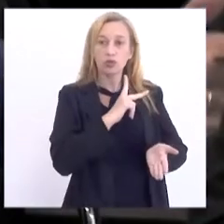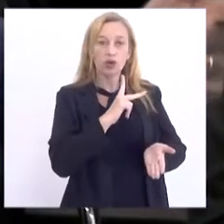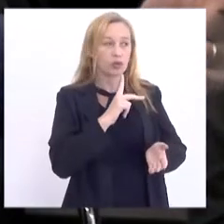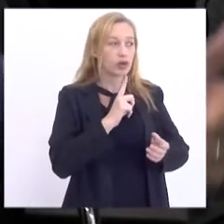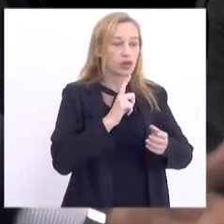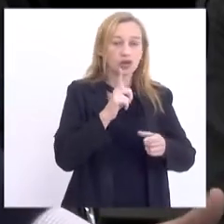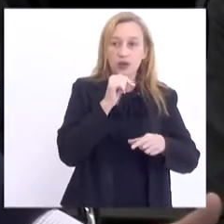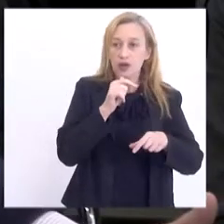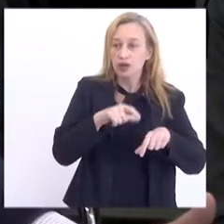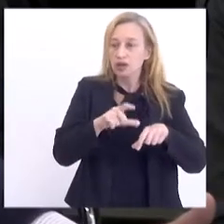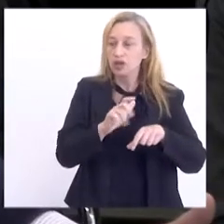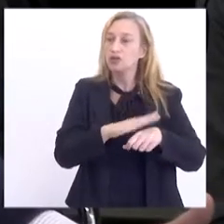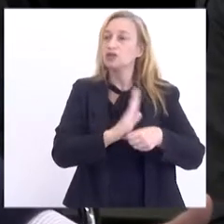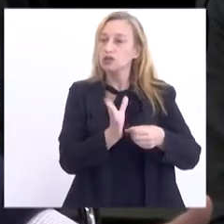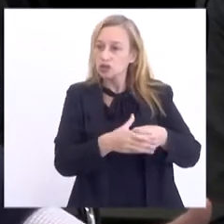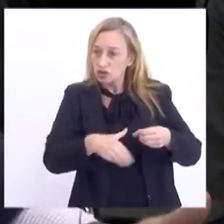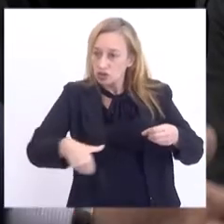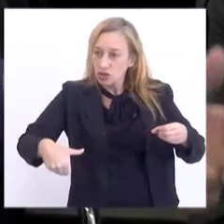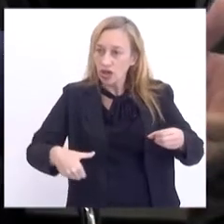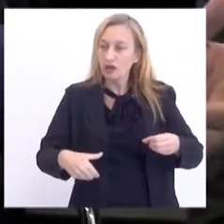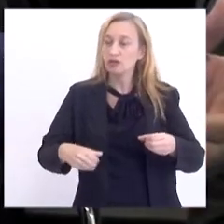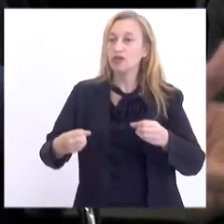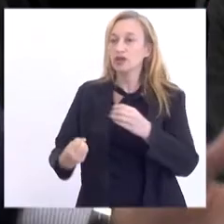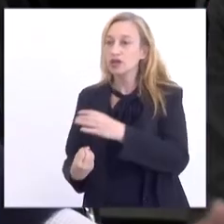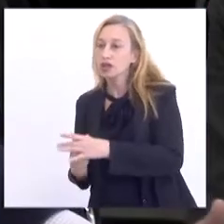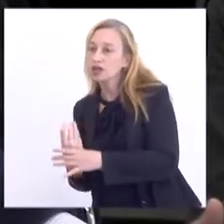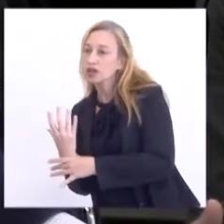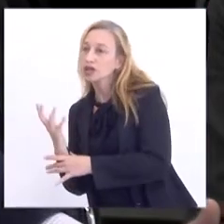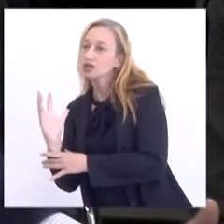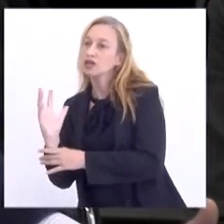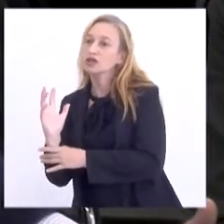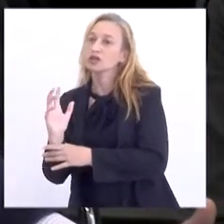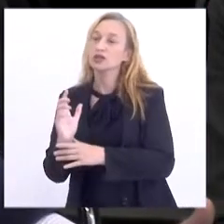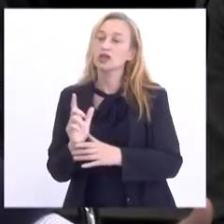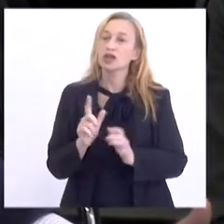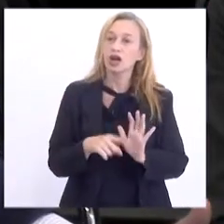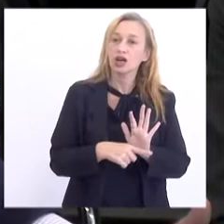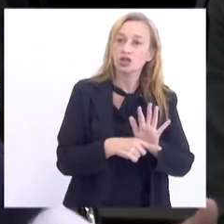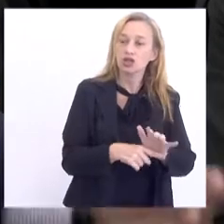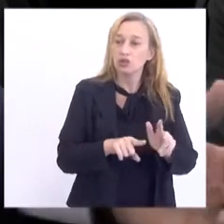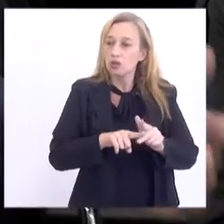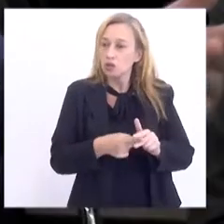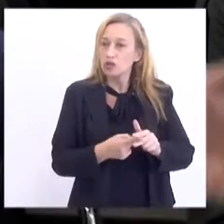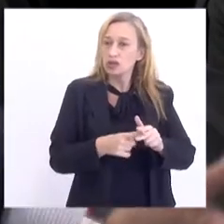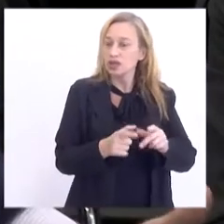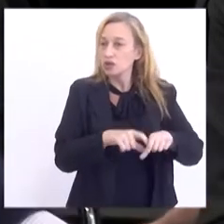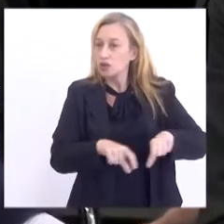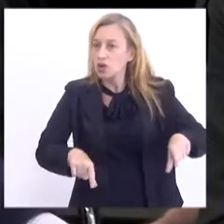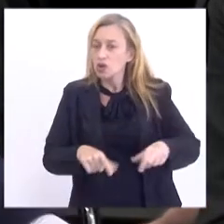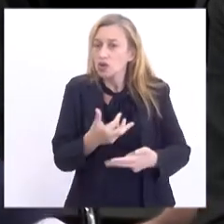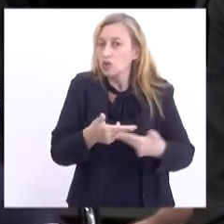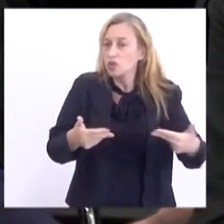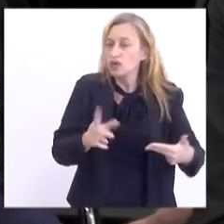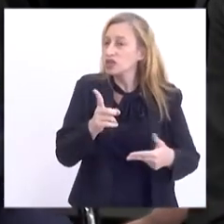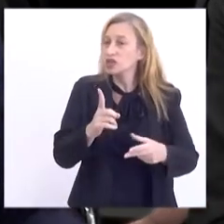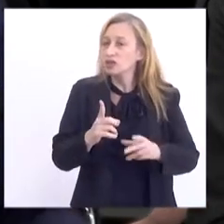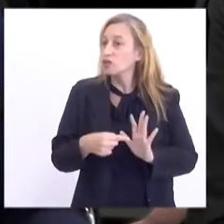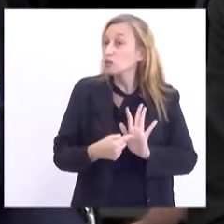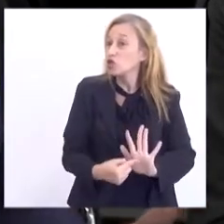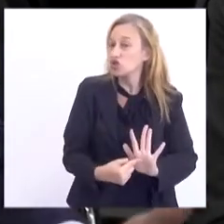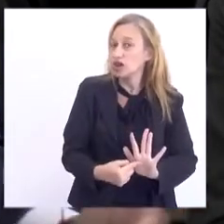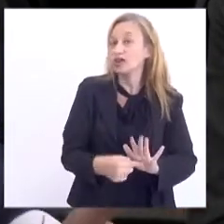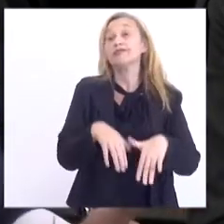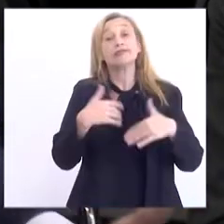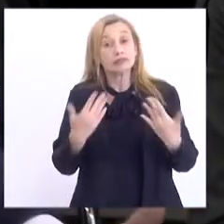roto para refletir o de árvore para recuperação de tubulação e São coisas que não foram contabilizados